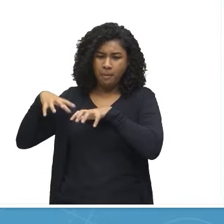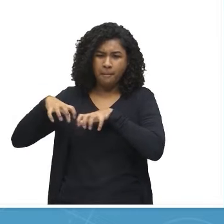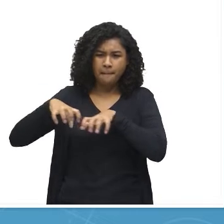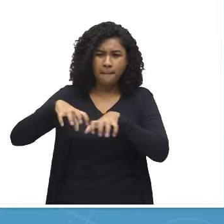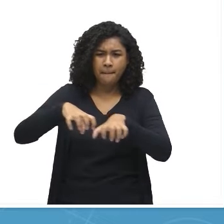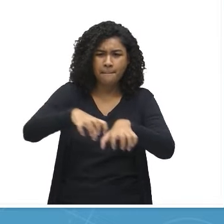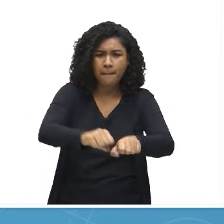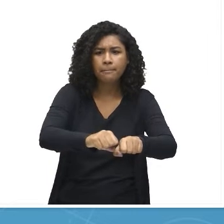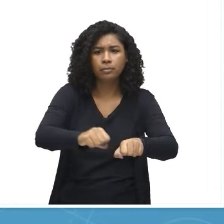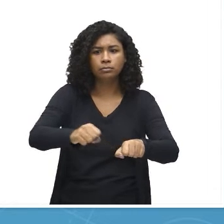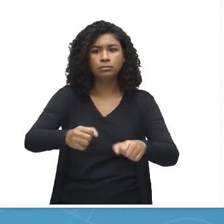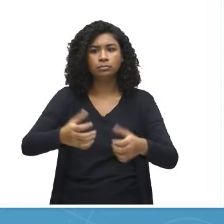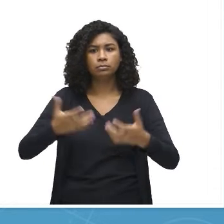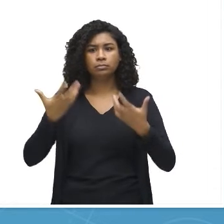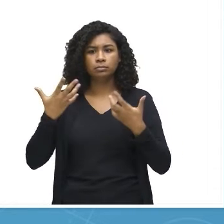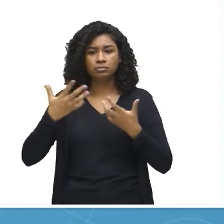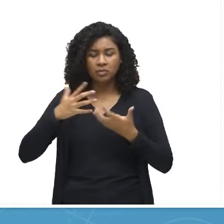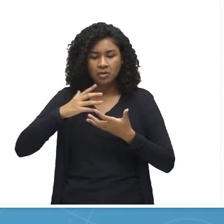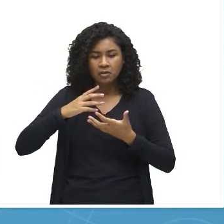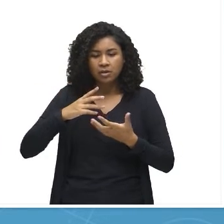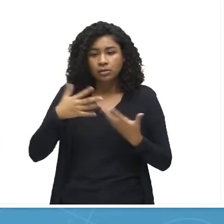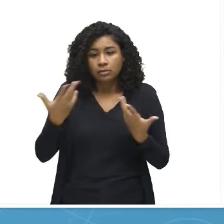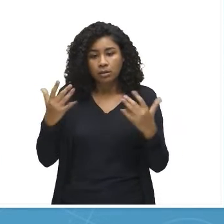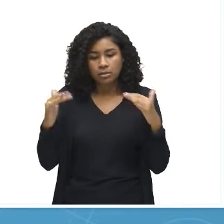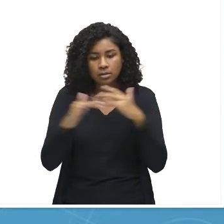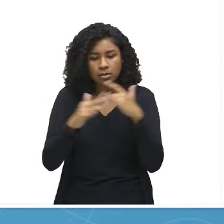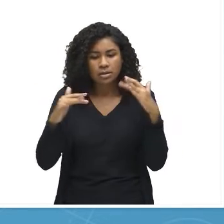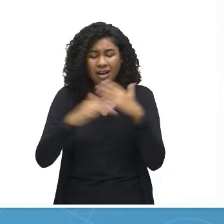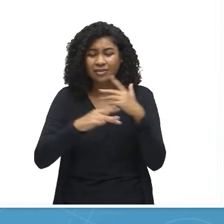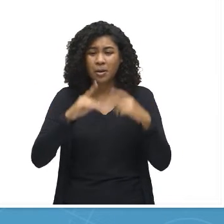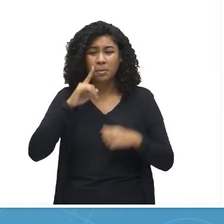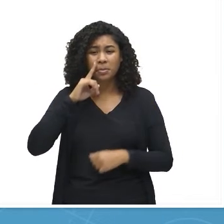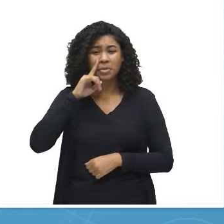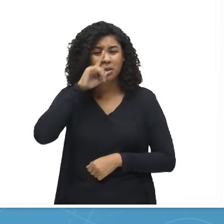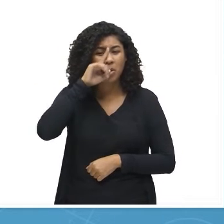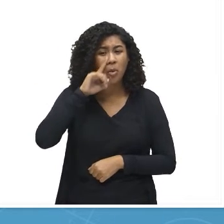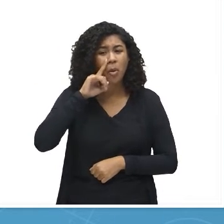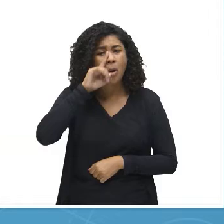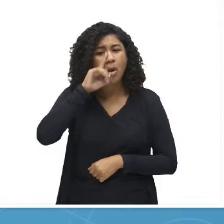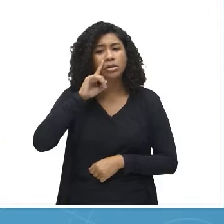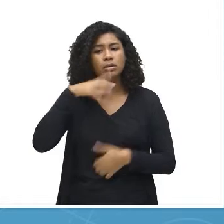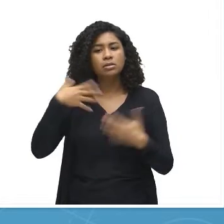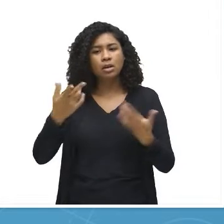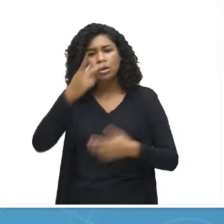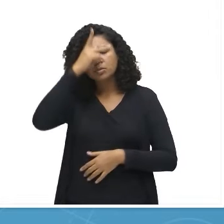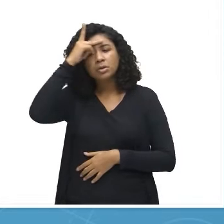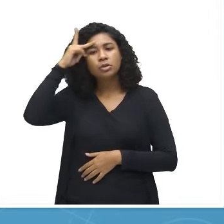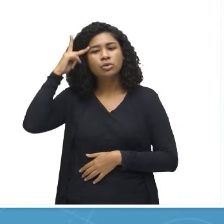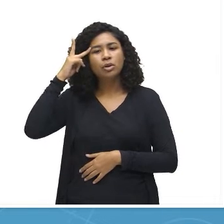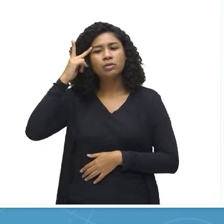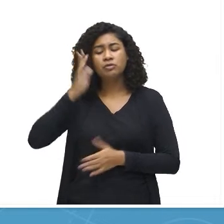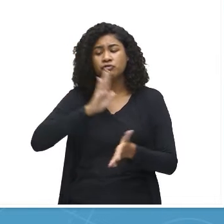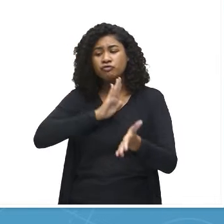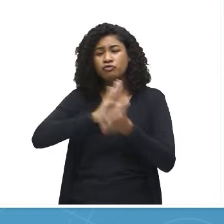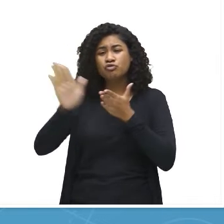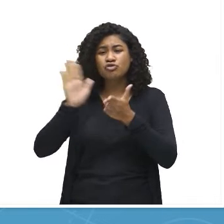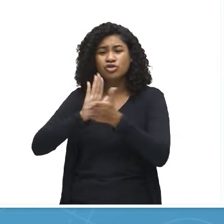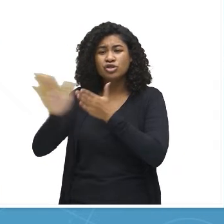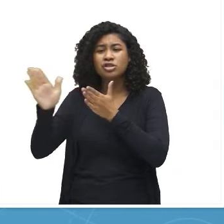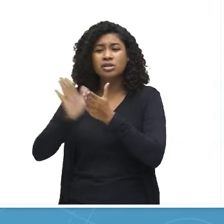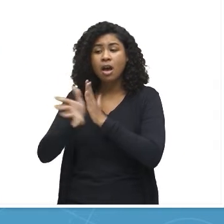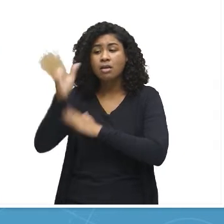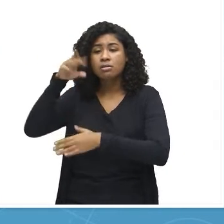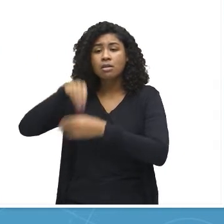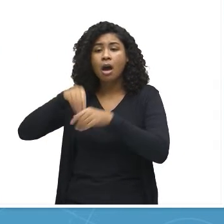As cidades começam a ser muito perigosas por causa dessas invasões. Então as pessoas vão se refugiar dentro dos feudos,